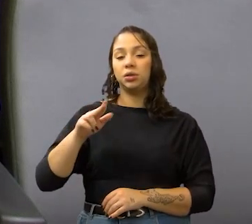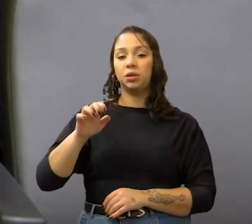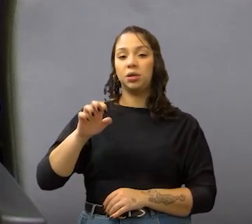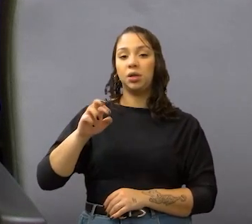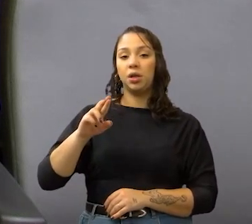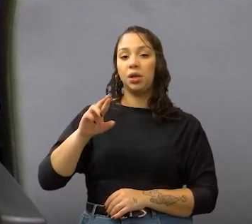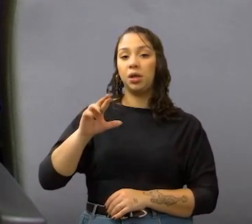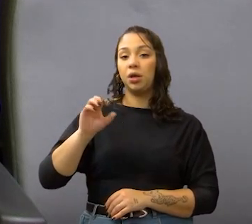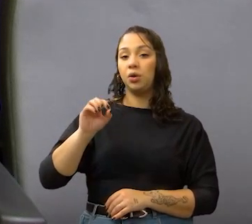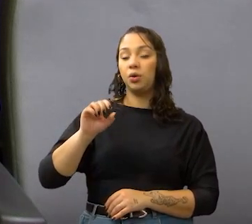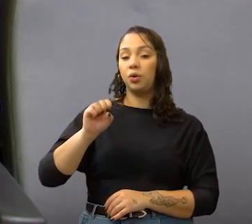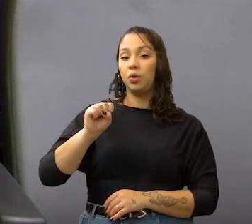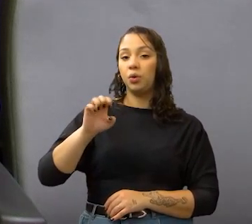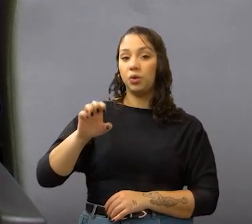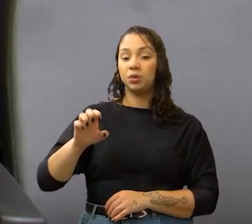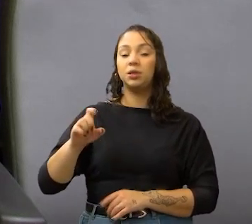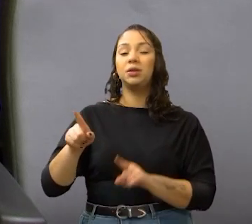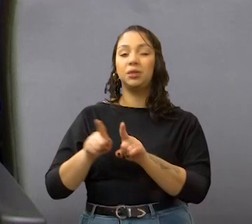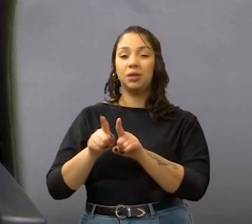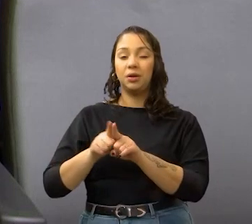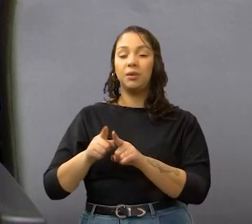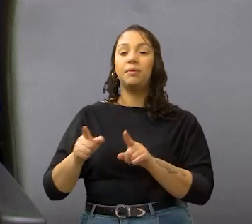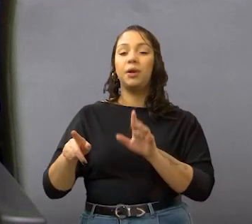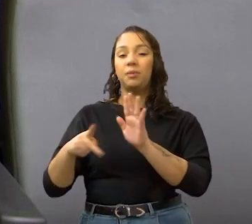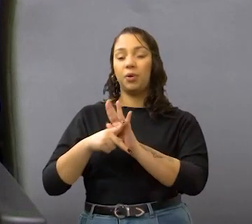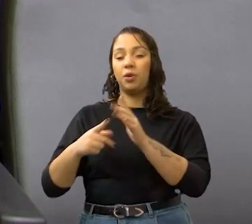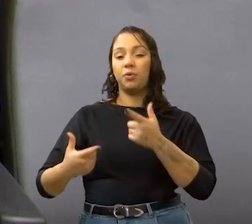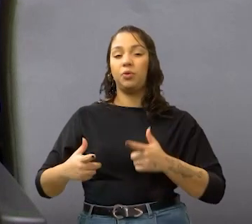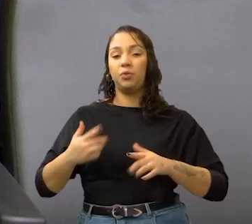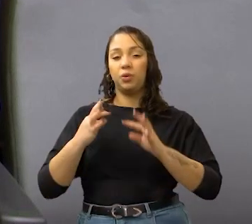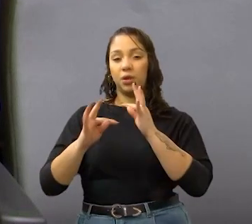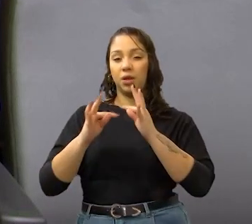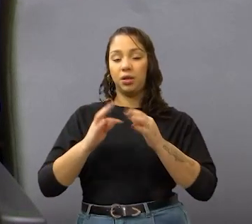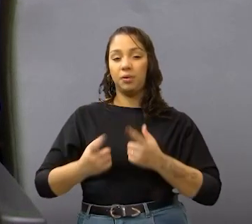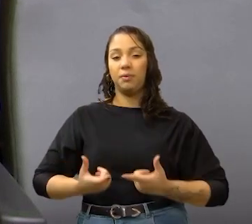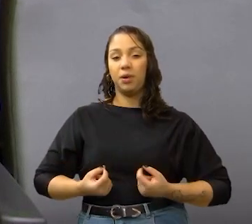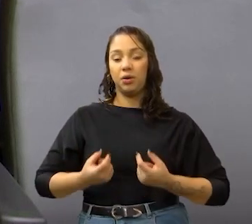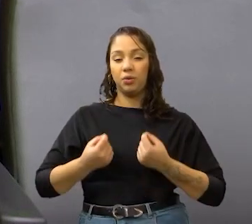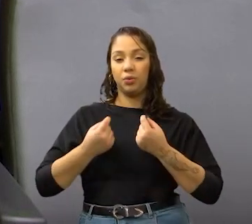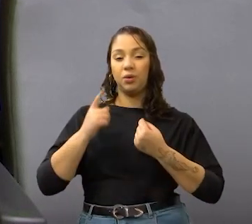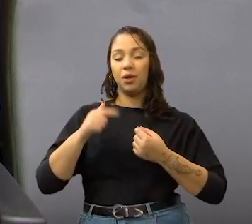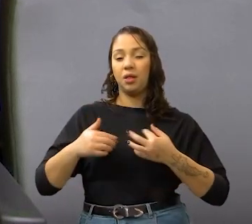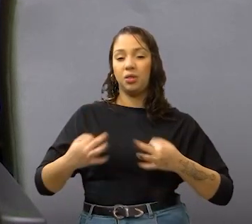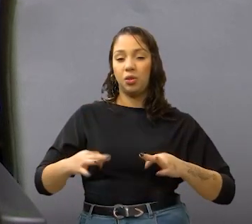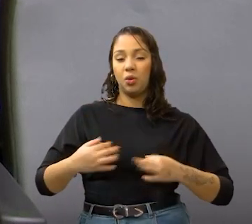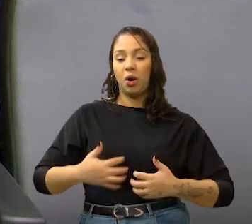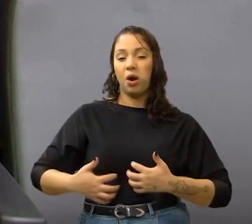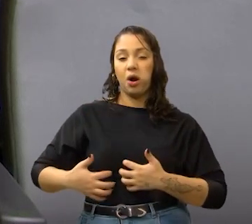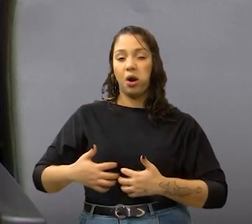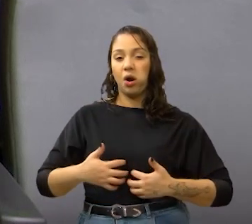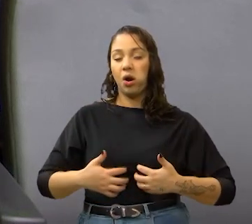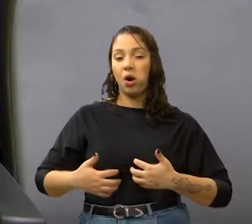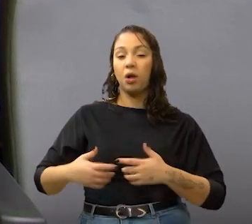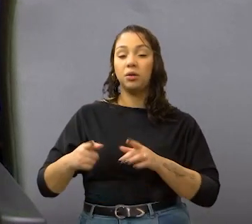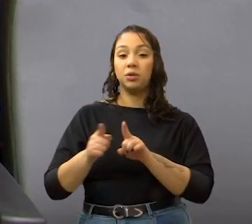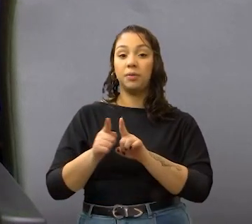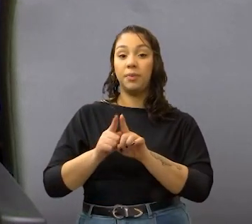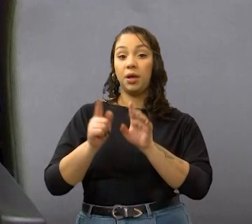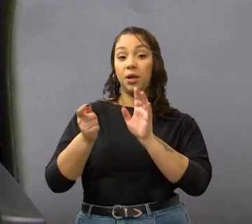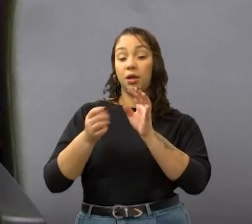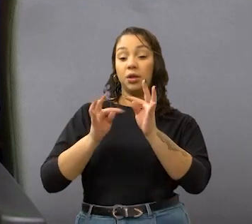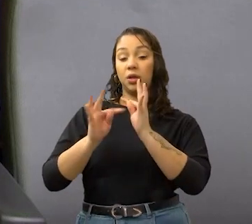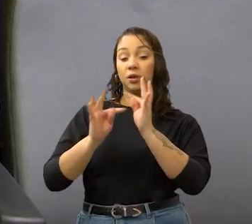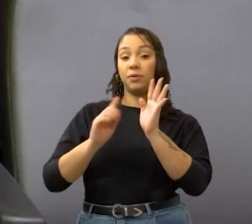redução dos efeitos da quimioterapia, como dor, náusea, vômito e fadiga, dependência de drogas, artrite,